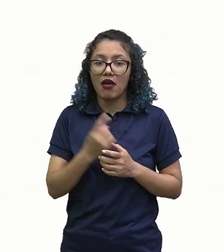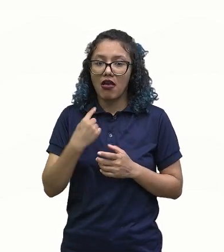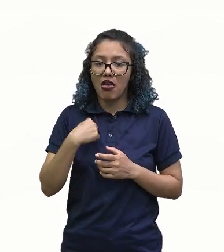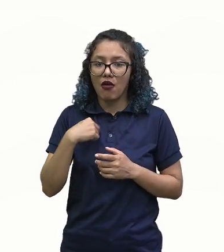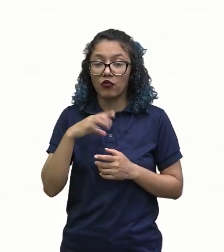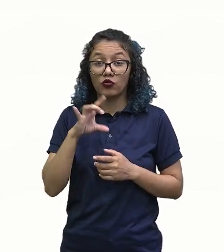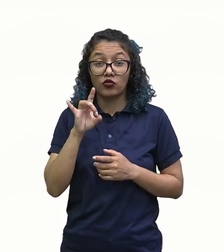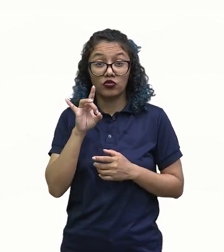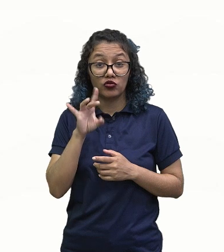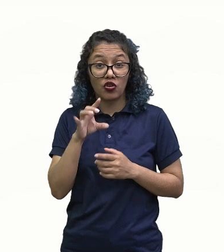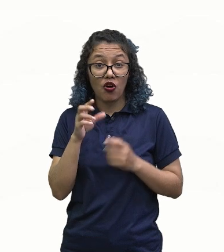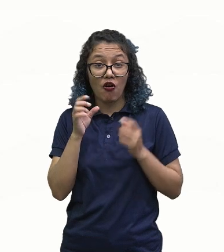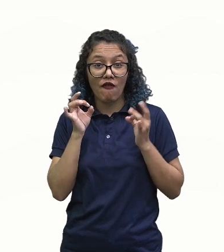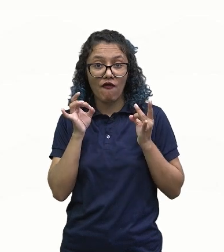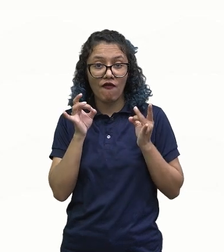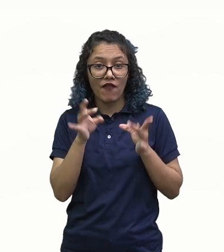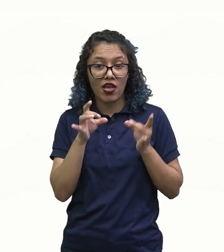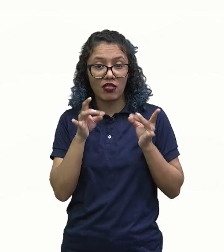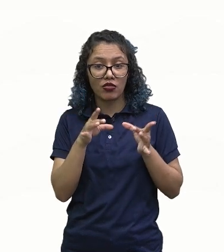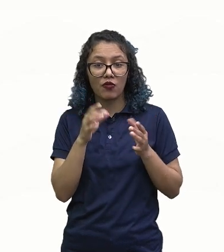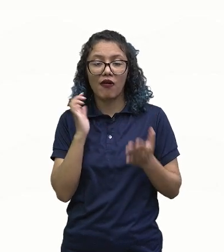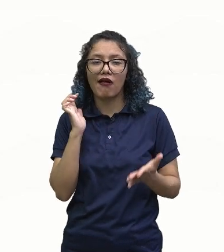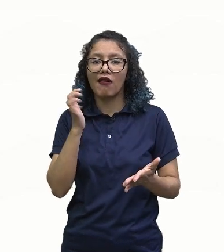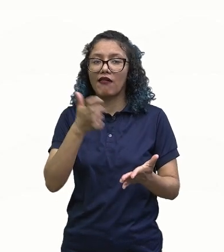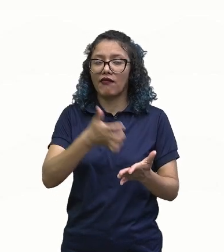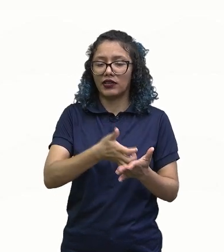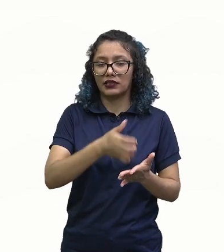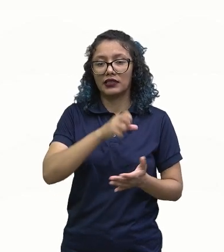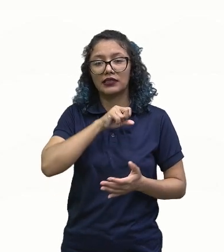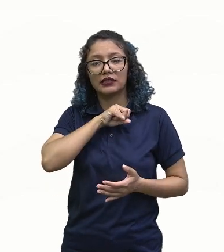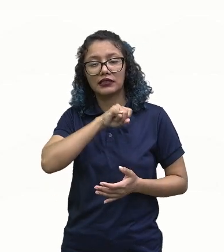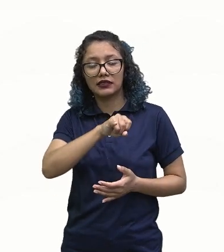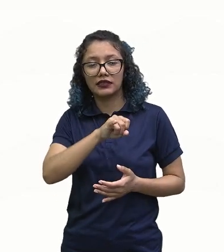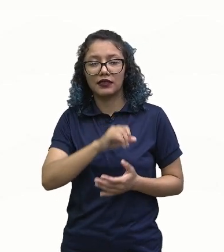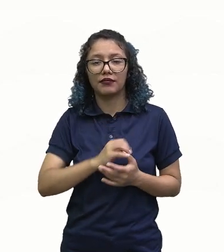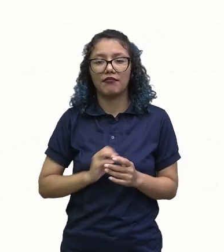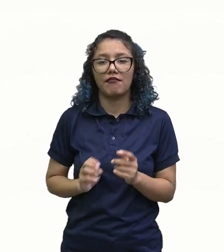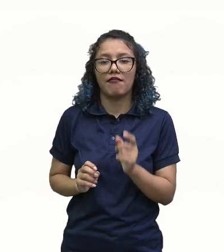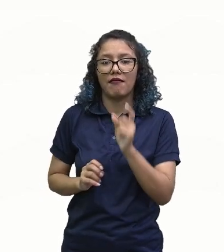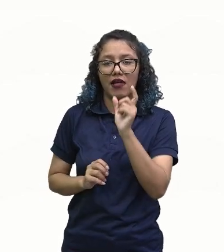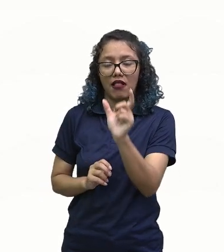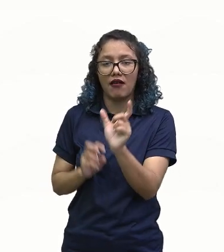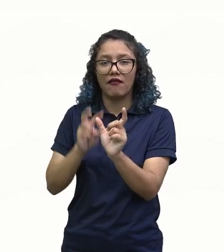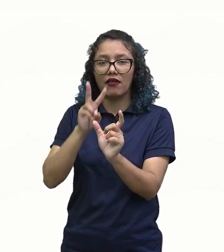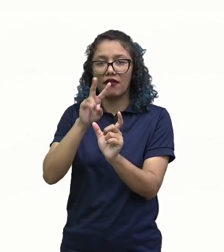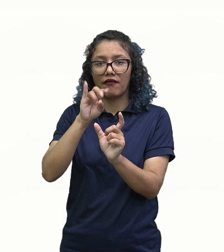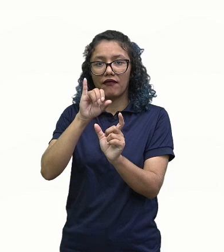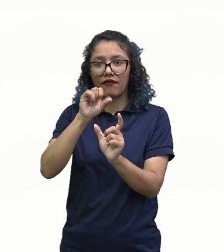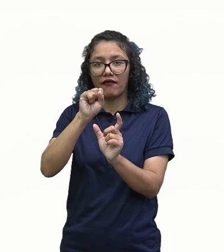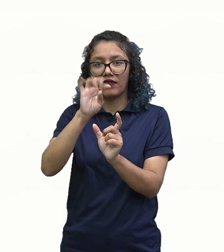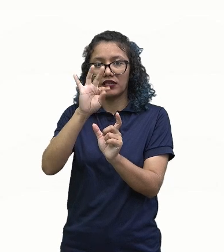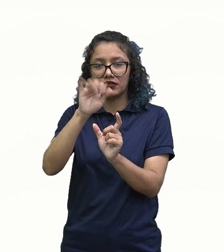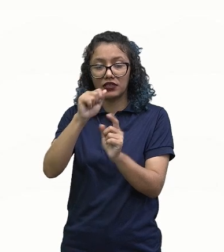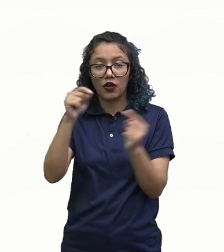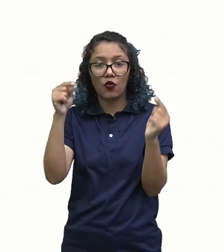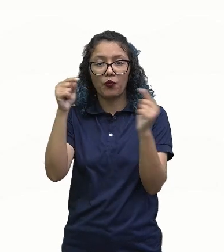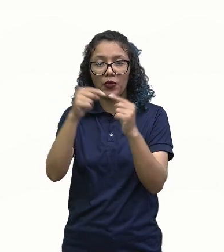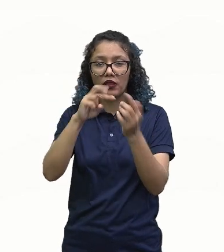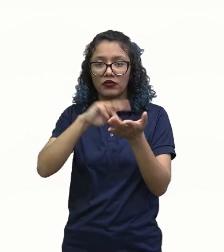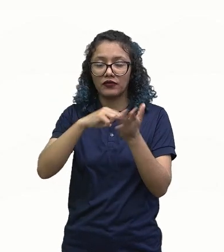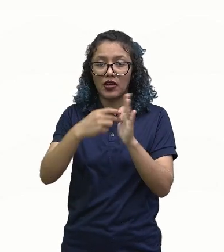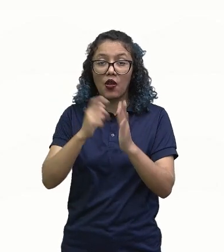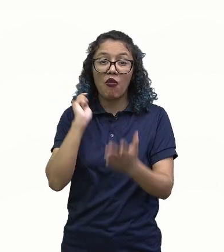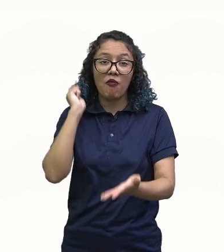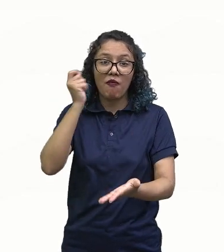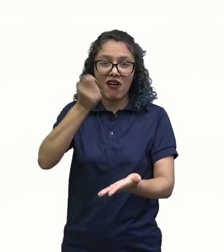vista. Quando a palavra vista tiver no sentido de pagamento,